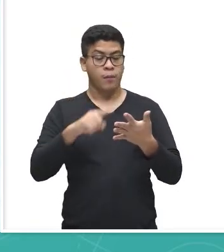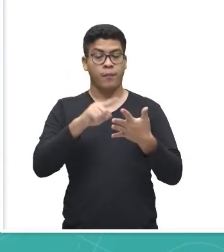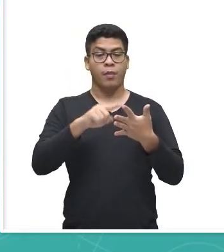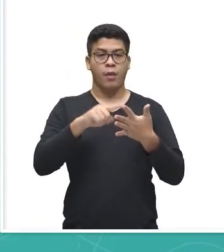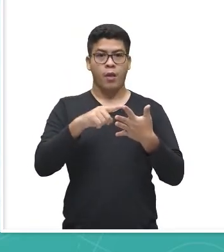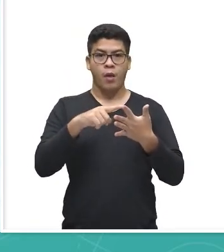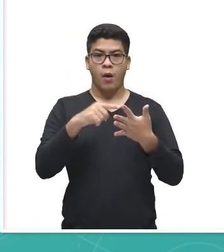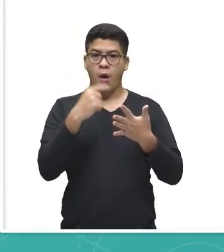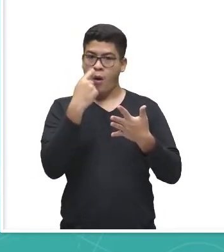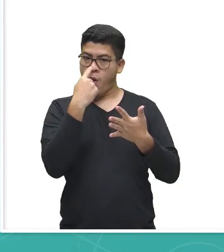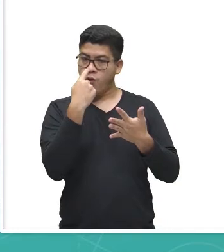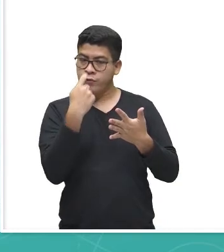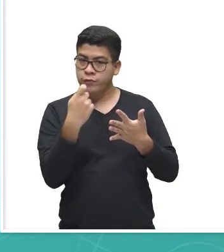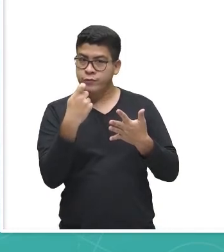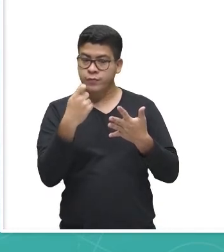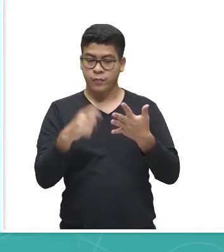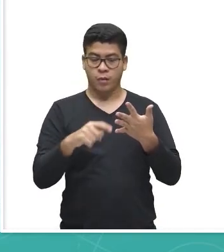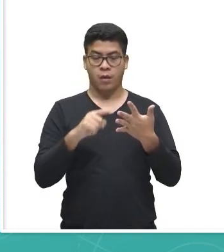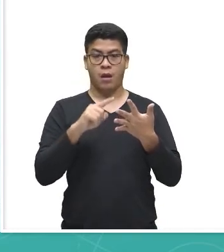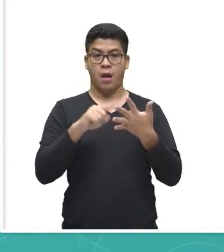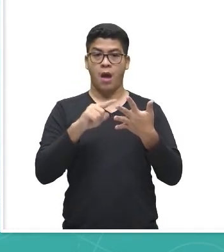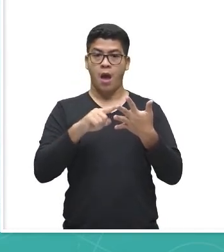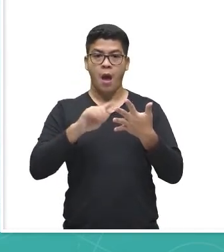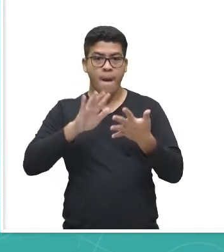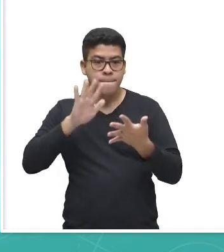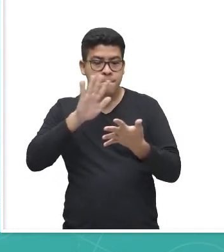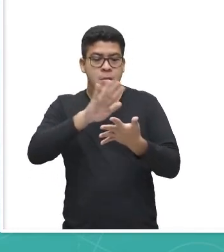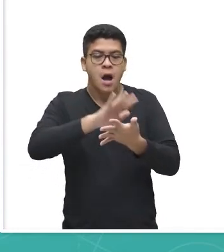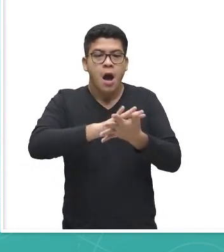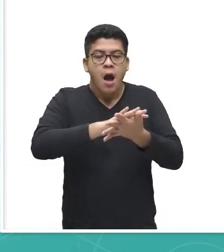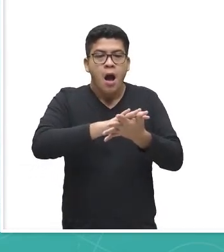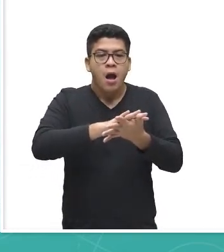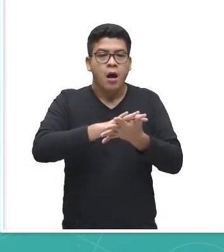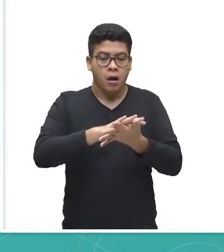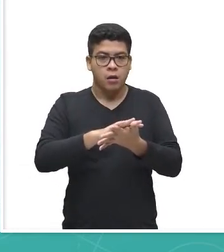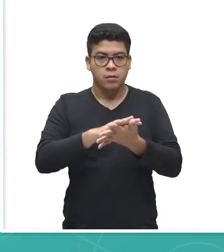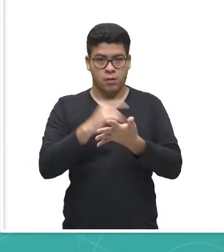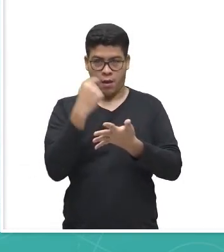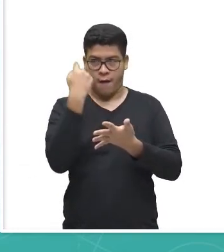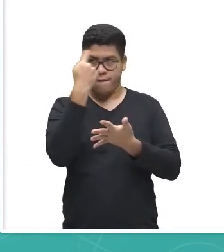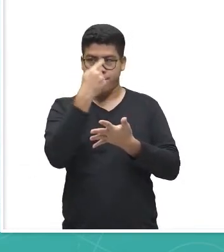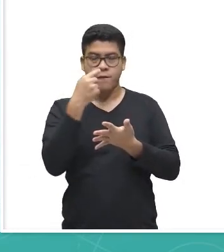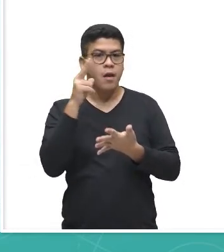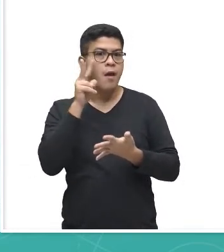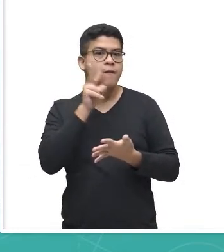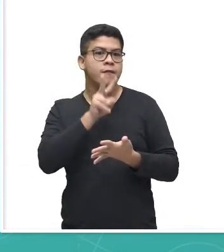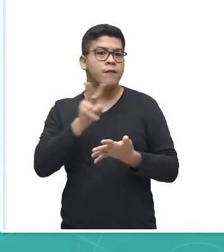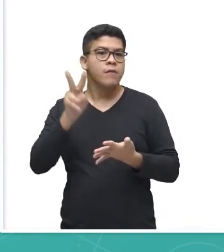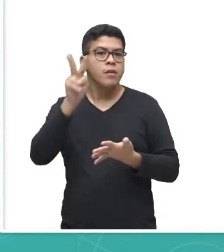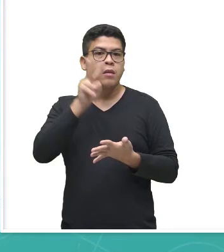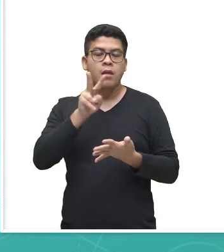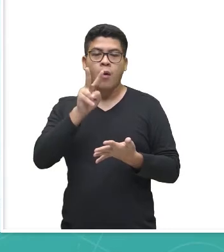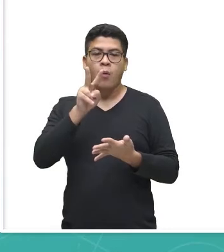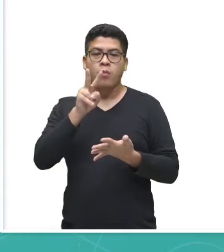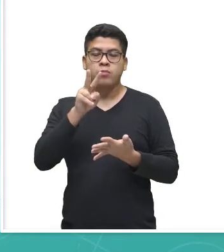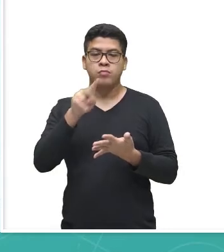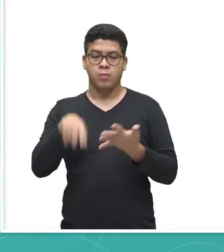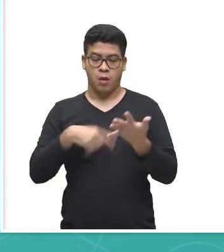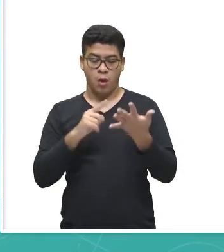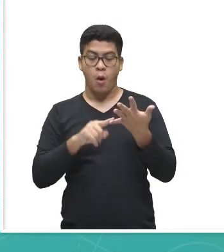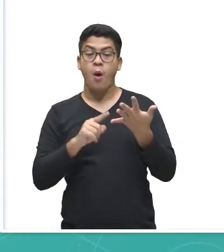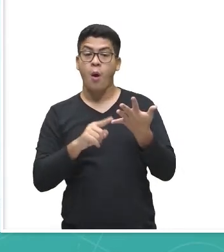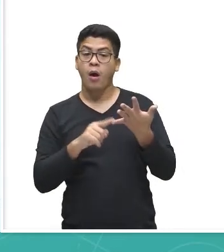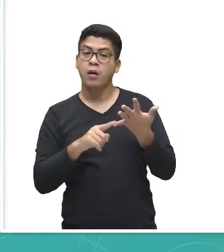propriedades organolépticas. Então a gente tem ali a audição, a gente vai ouvir o som, né, o olfato, o odor, o aroma,